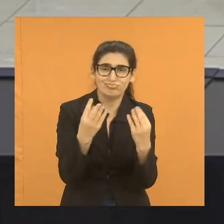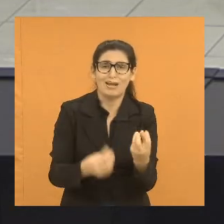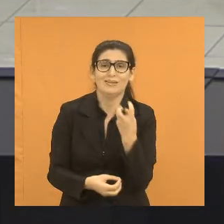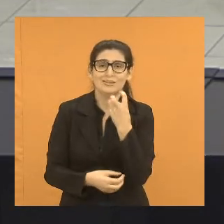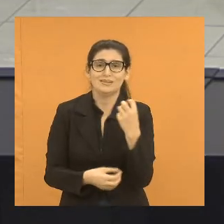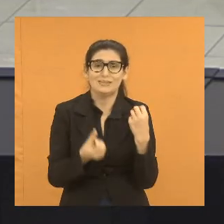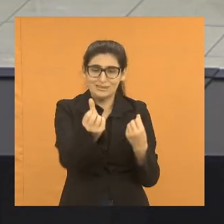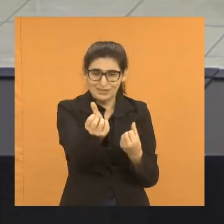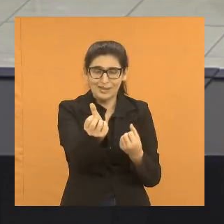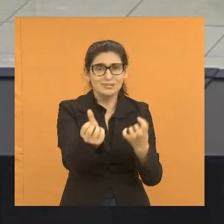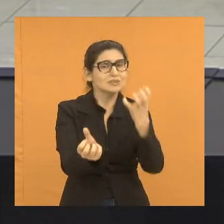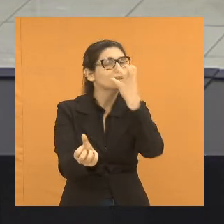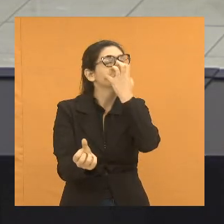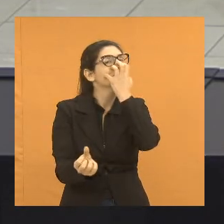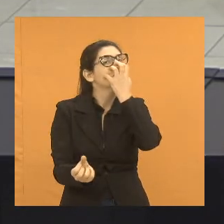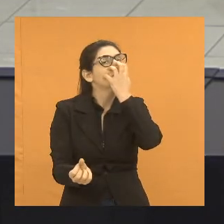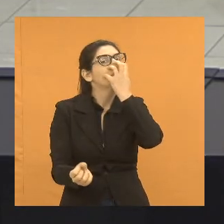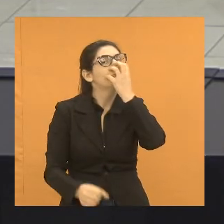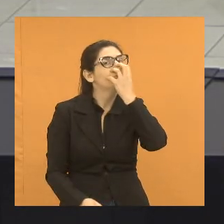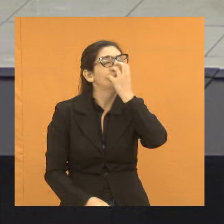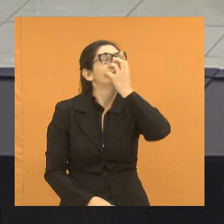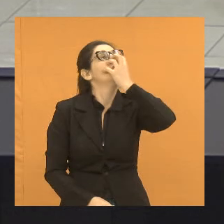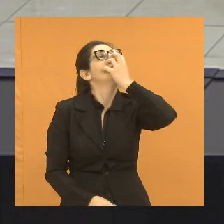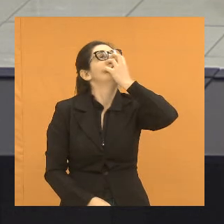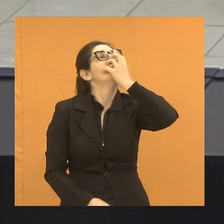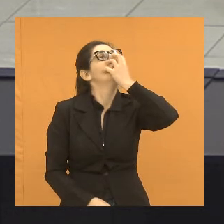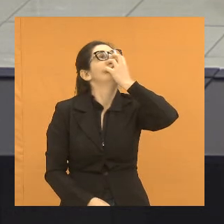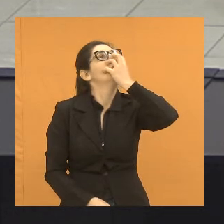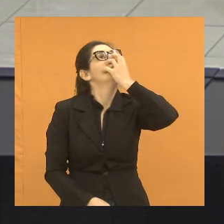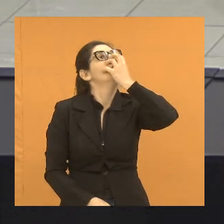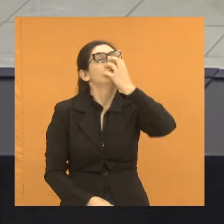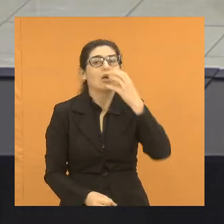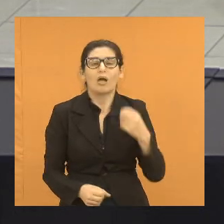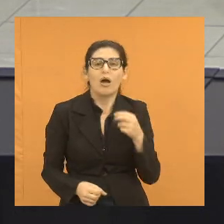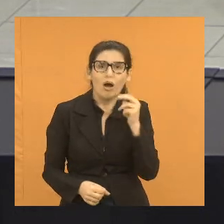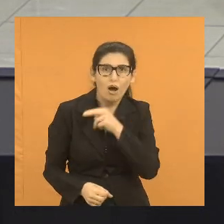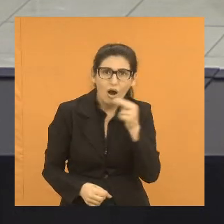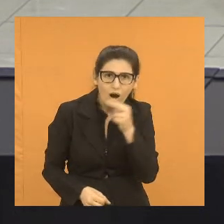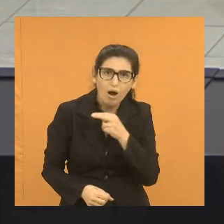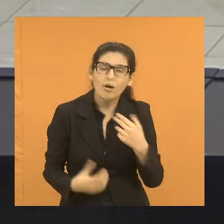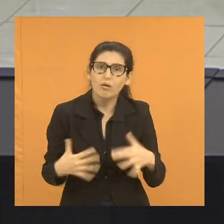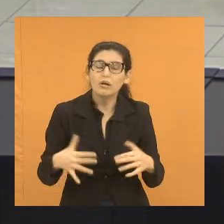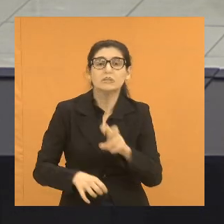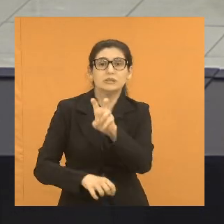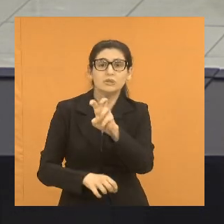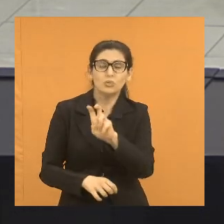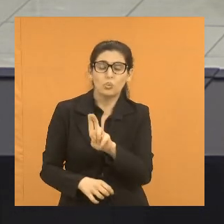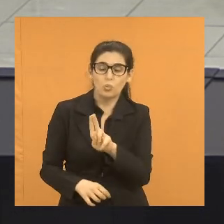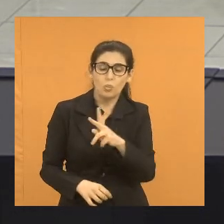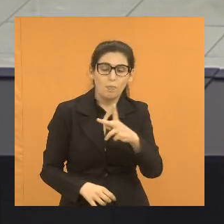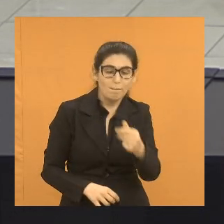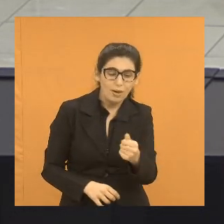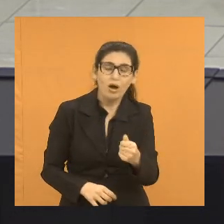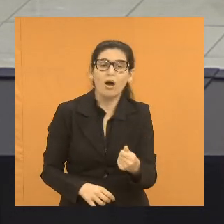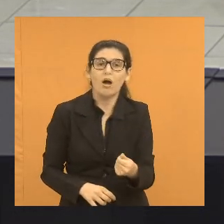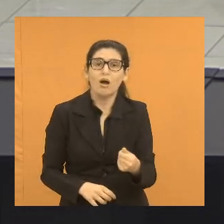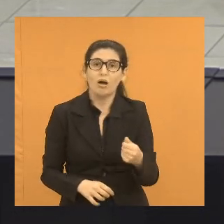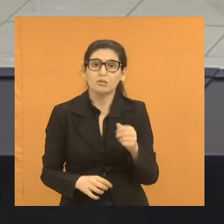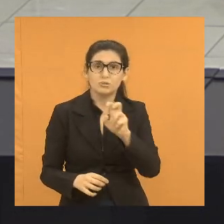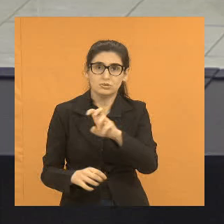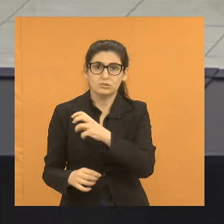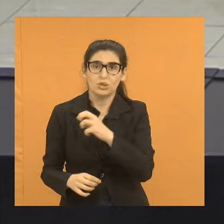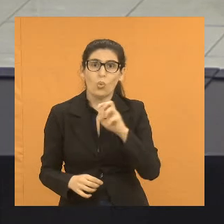da urgência com casos graves intubados, os 5 do UPA com casos graves,